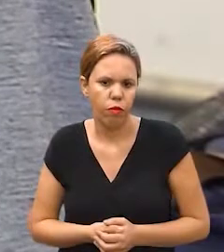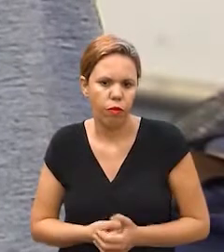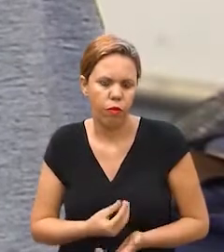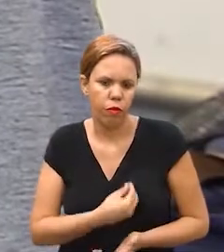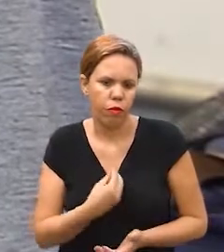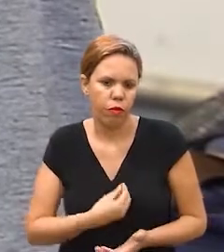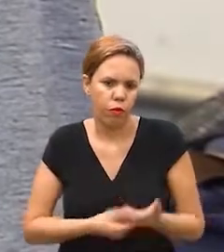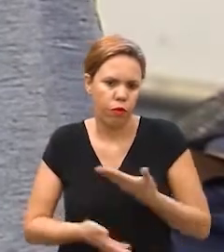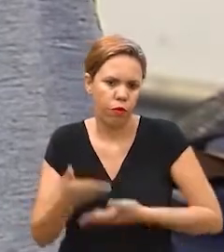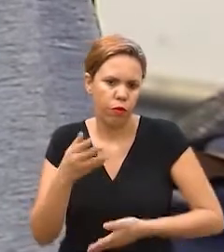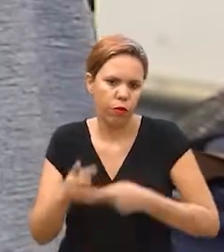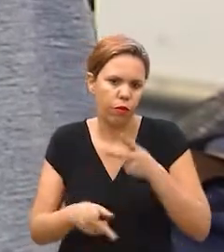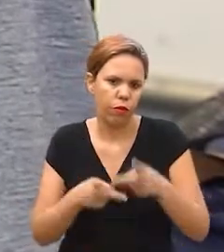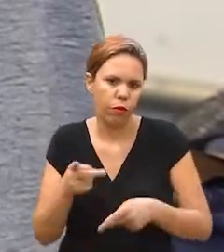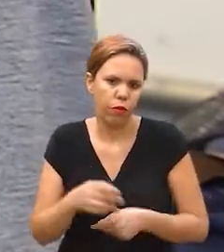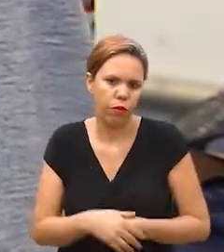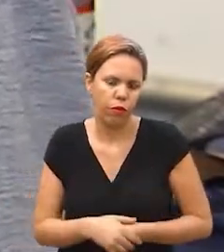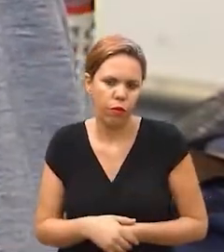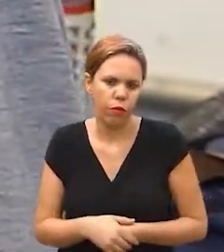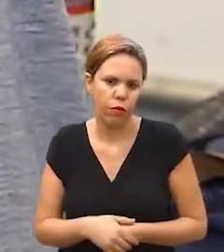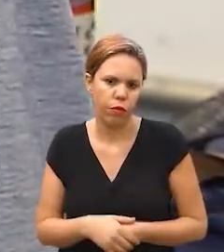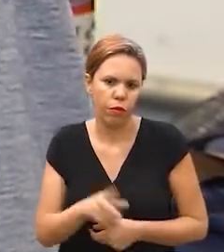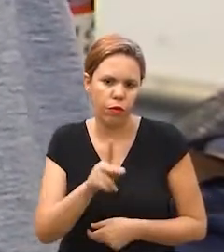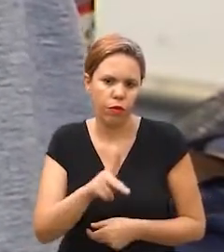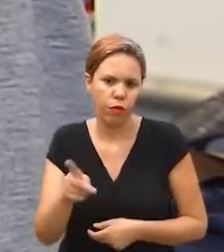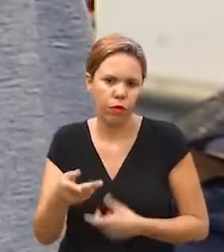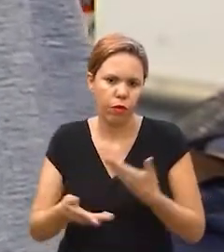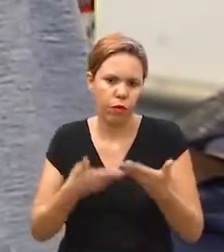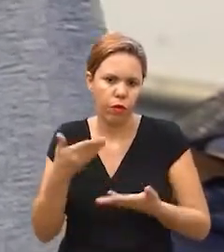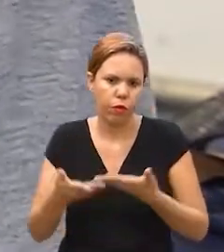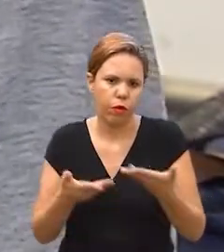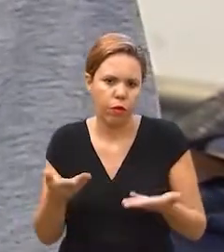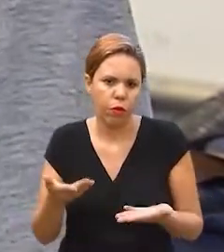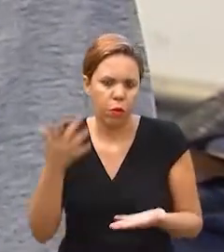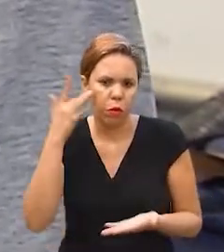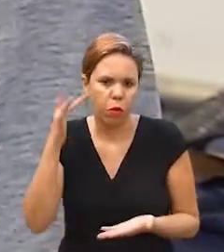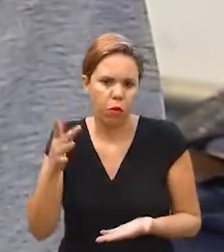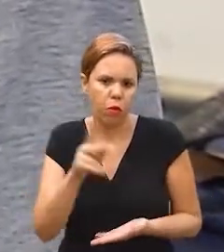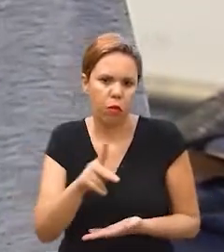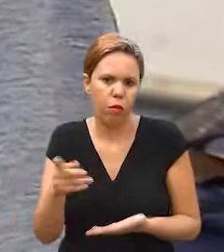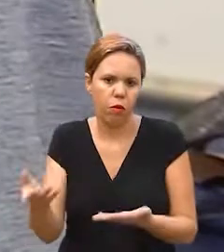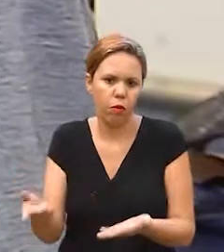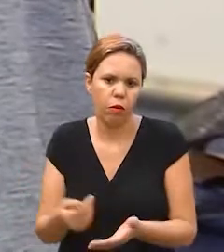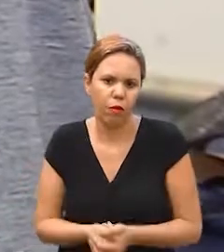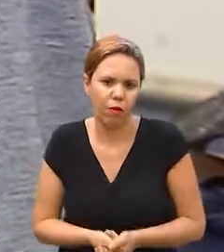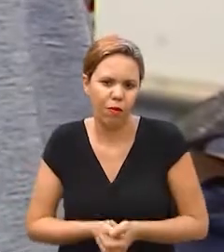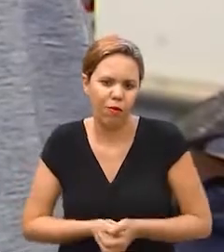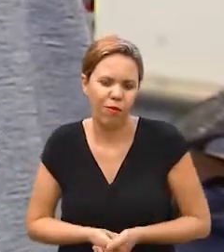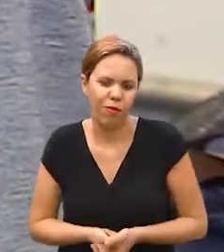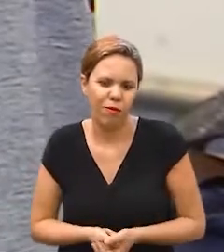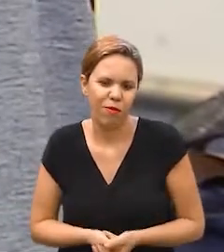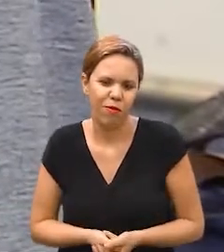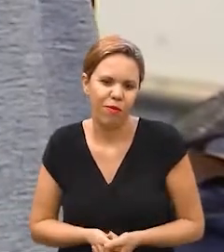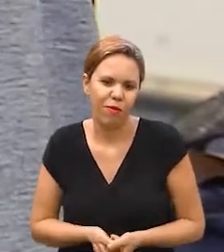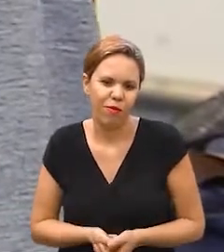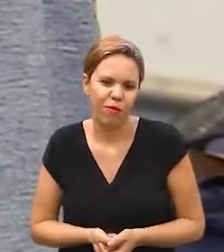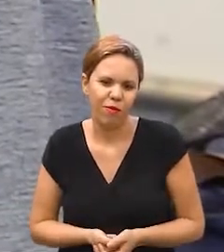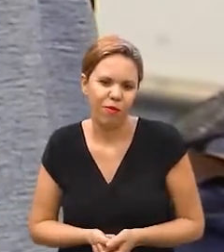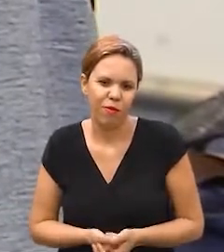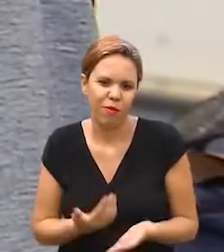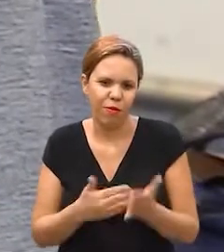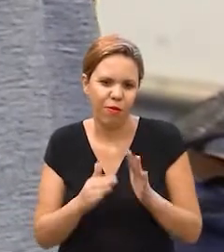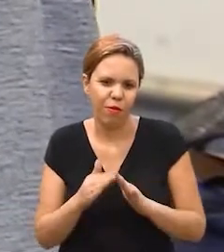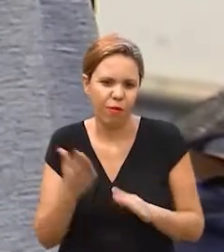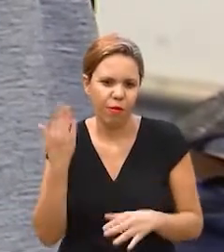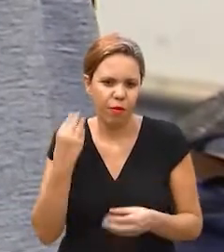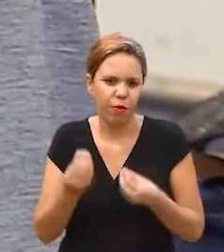com as pessoas, né? Com o professor, como é que trata, ninguém sabia como é que tratava um professor. Né? E na escola a